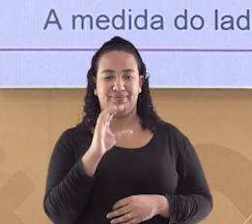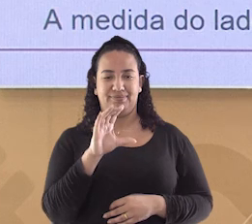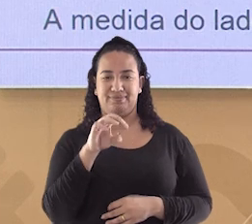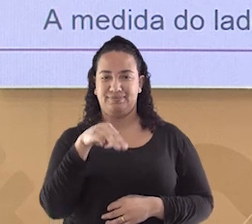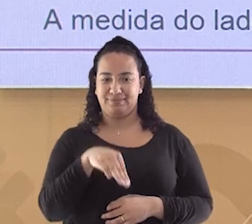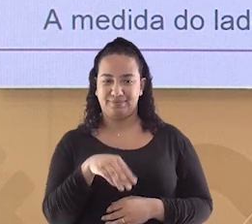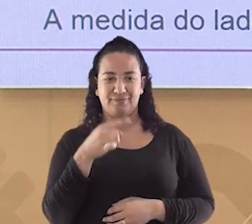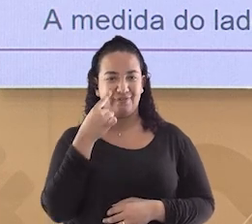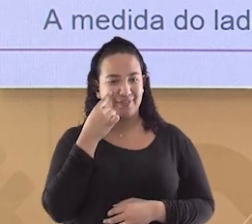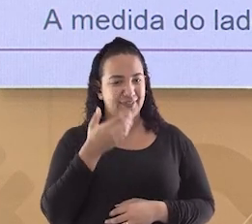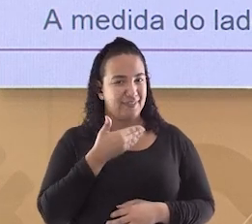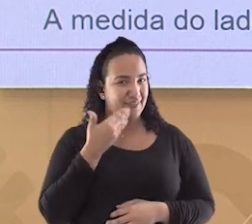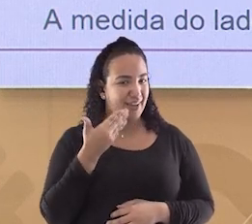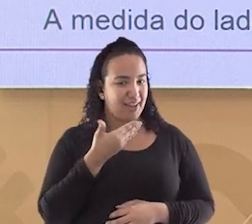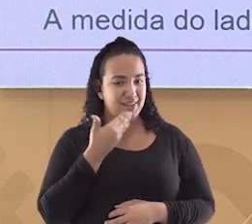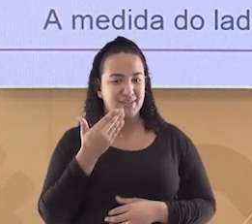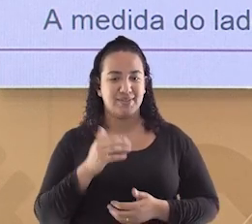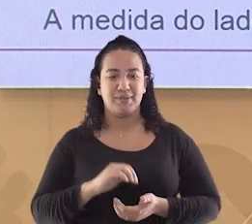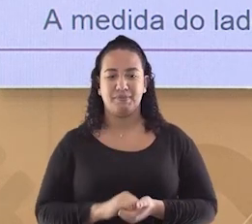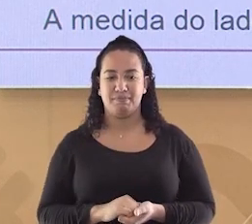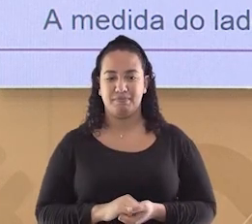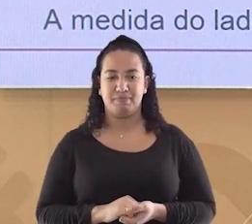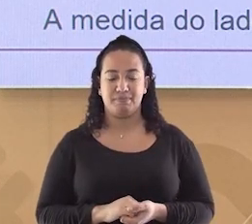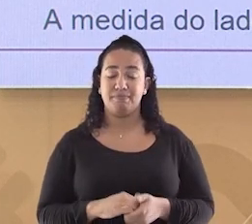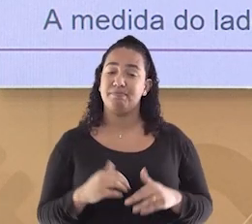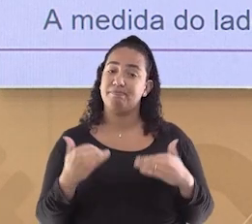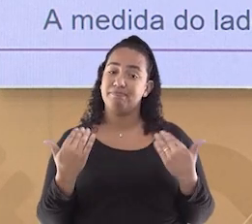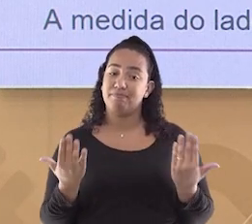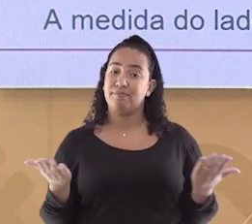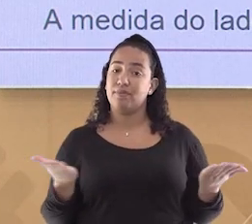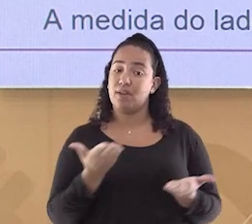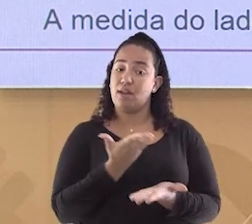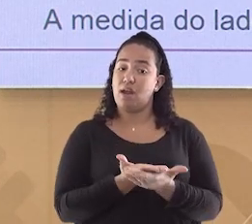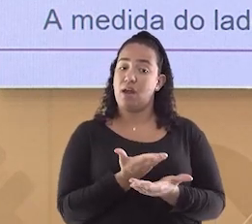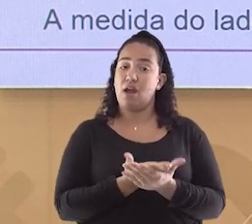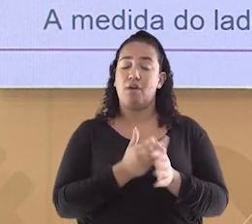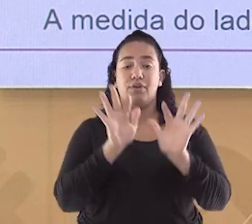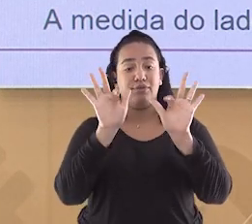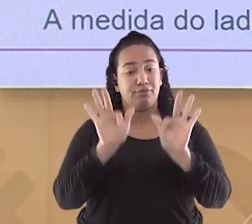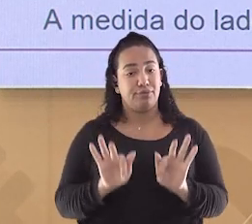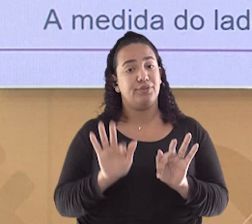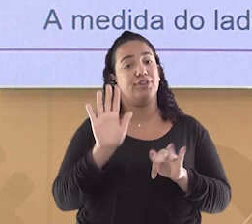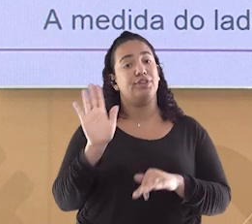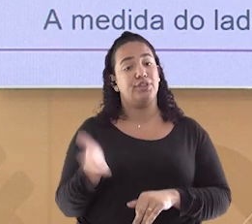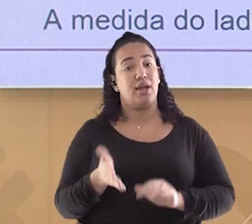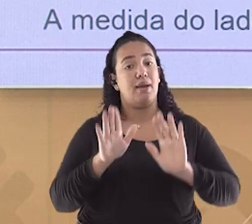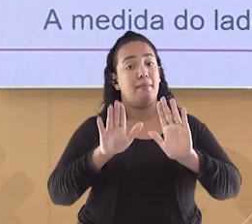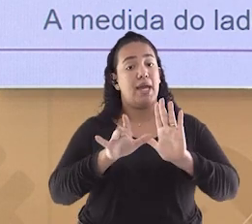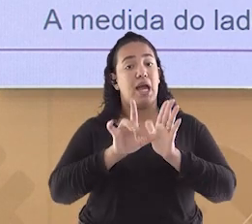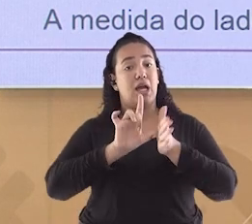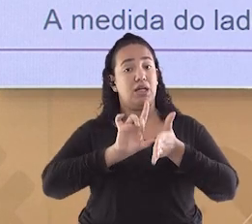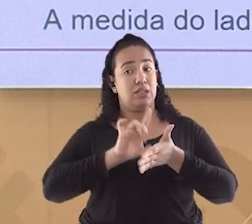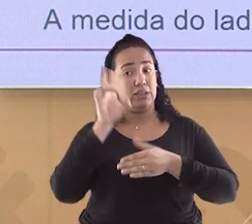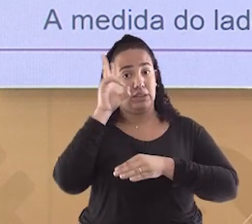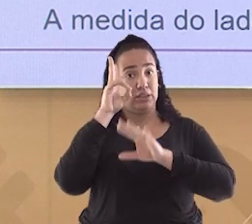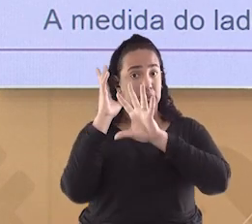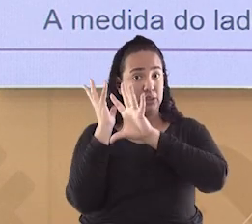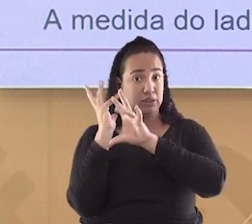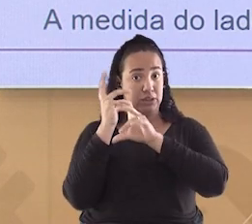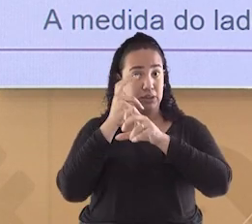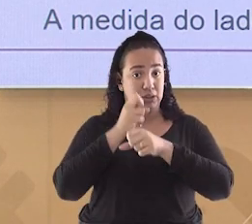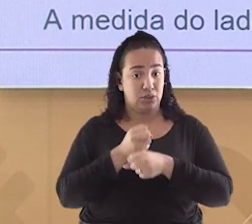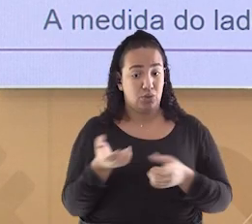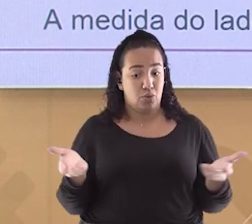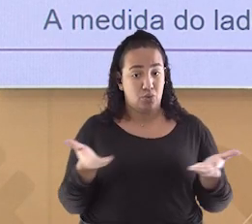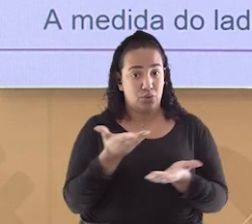é igual a 2 centímetros. Viu só como é fácil? Bem, pessoal, nossa aula está chegando ao fim.